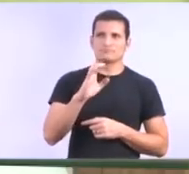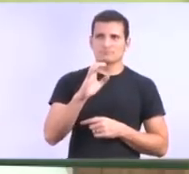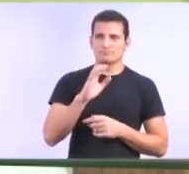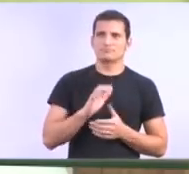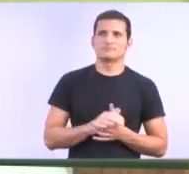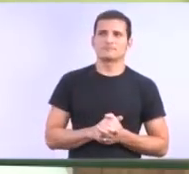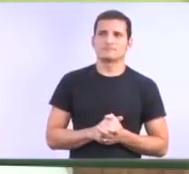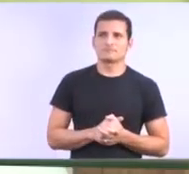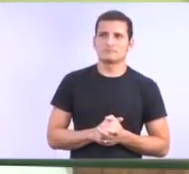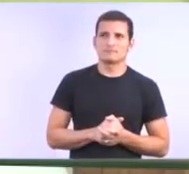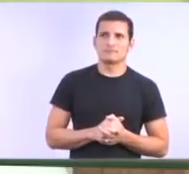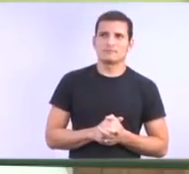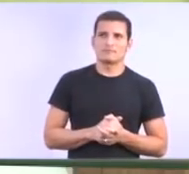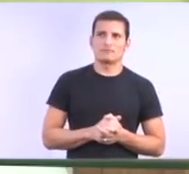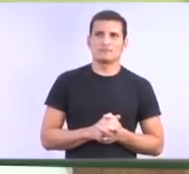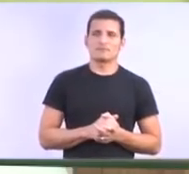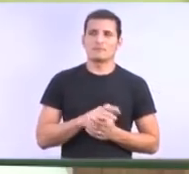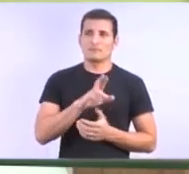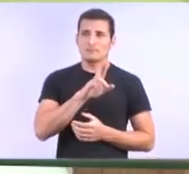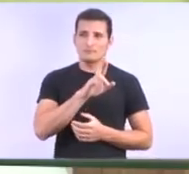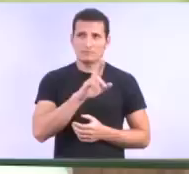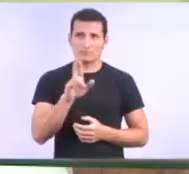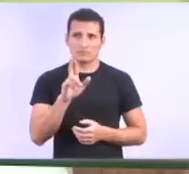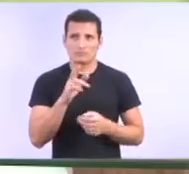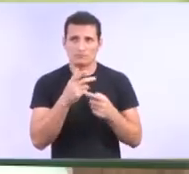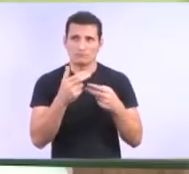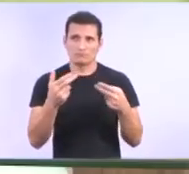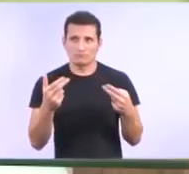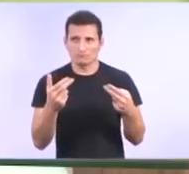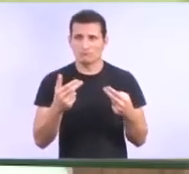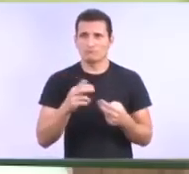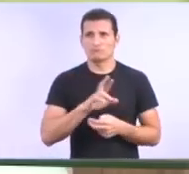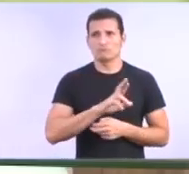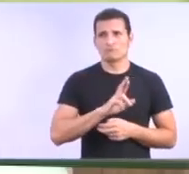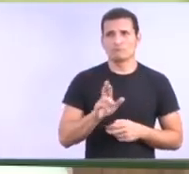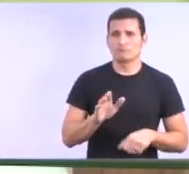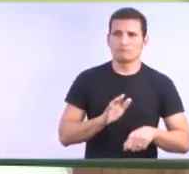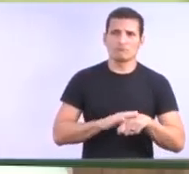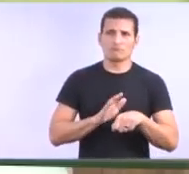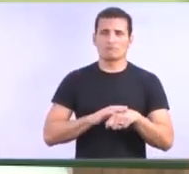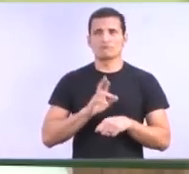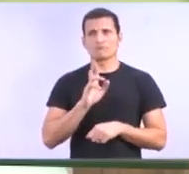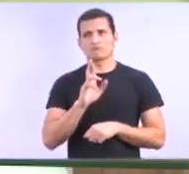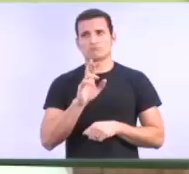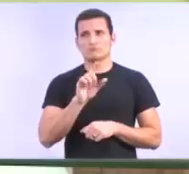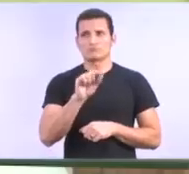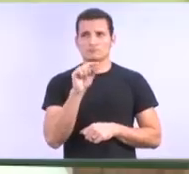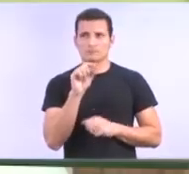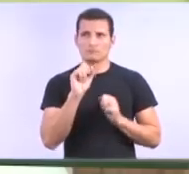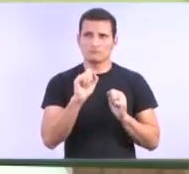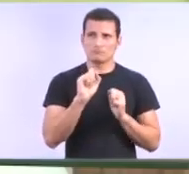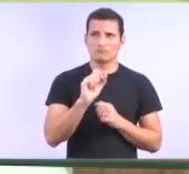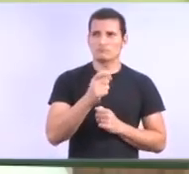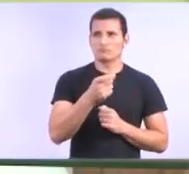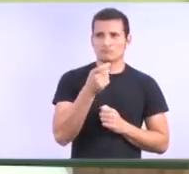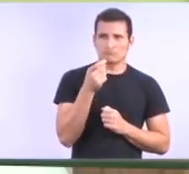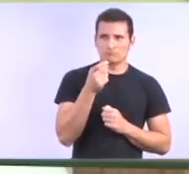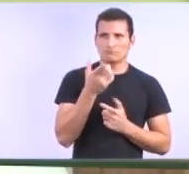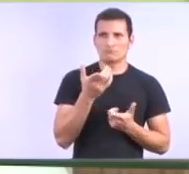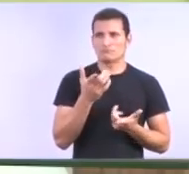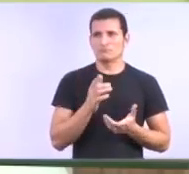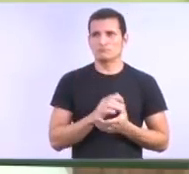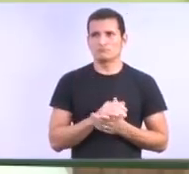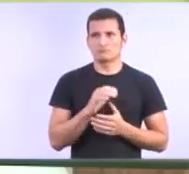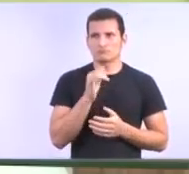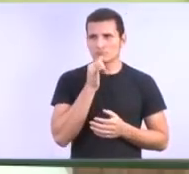nome do objeto, a gente coloca o nome que nós bem entendemos. Pode ser tá? X. Ele poderia ter colocado no lugar de